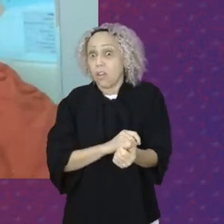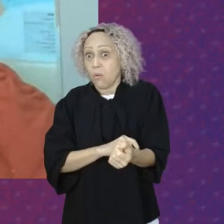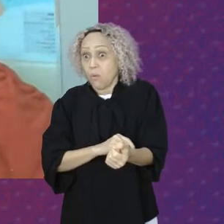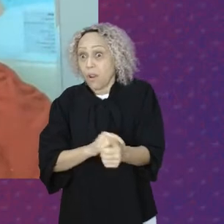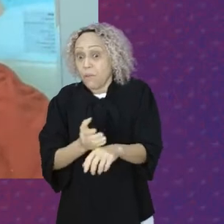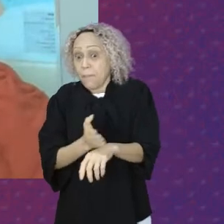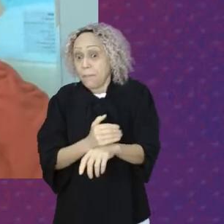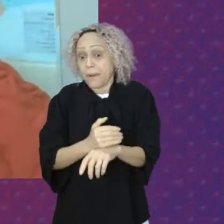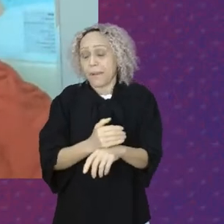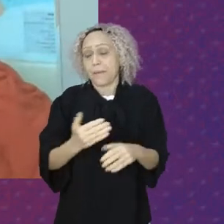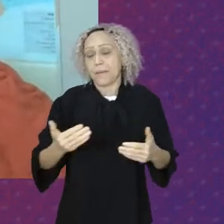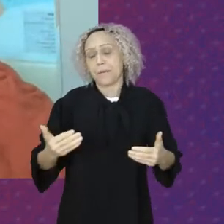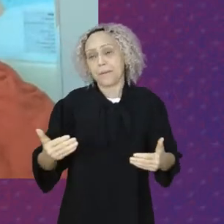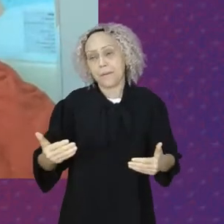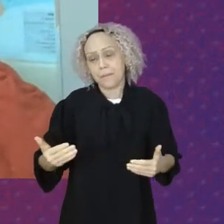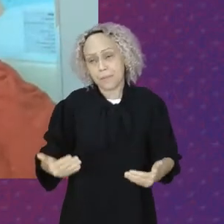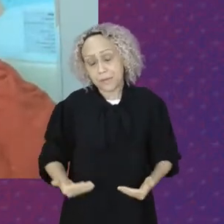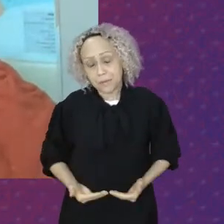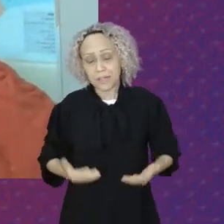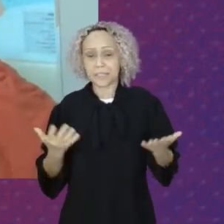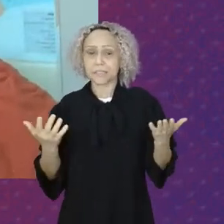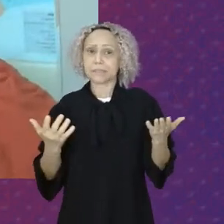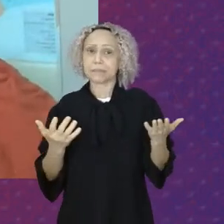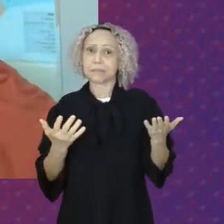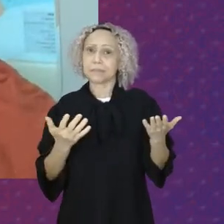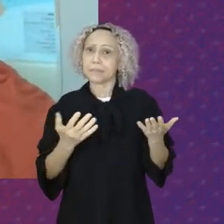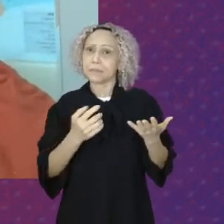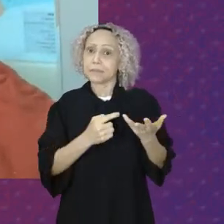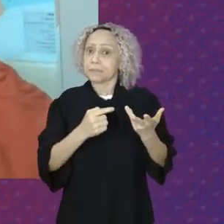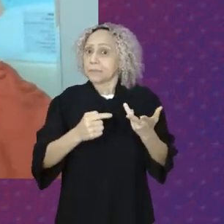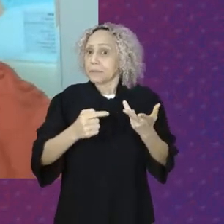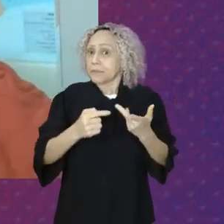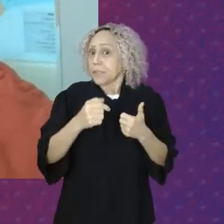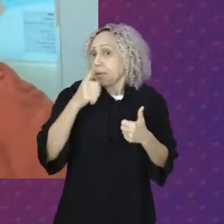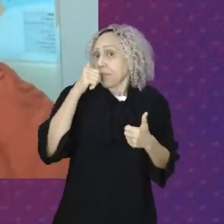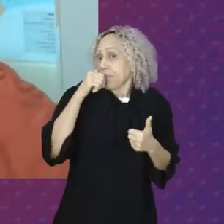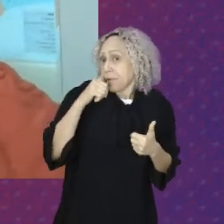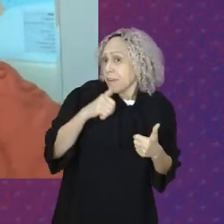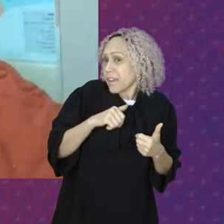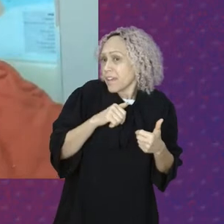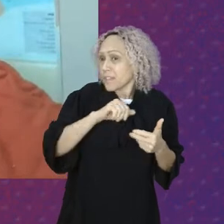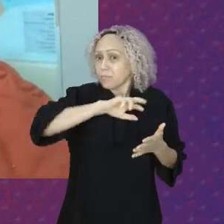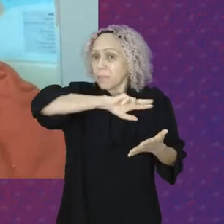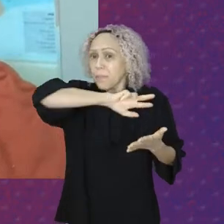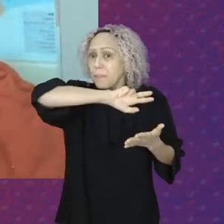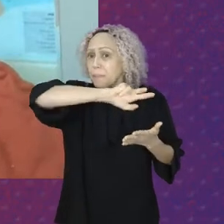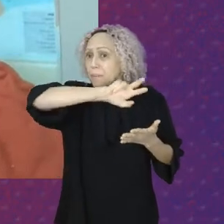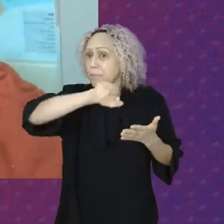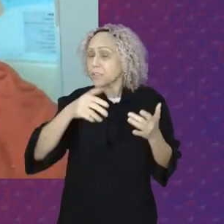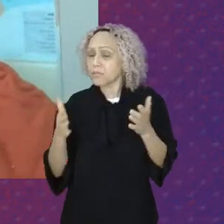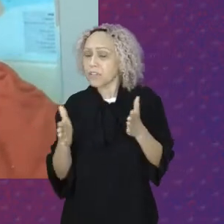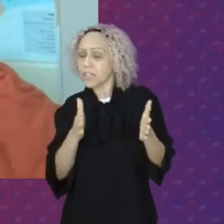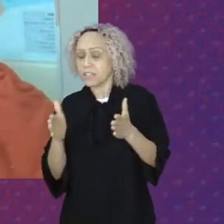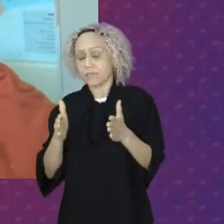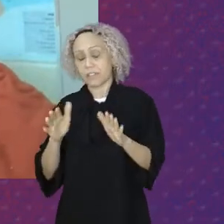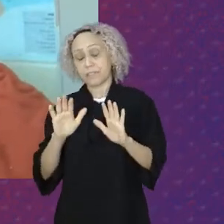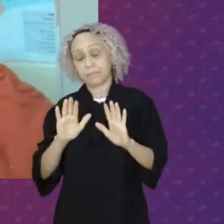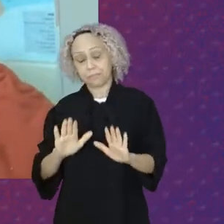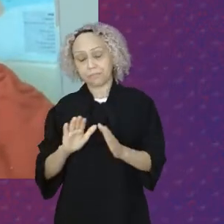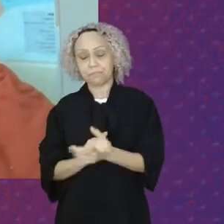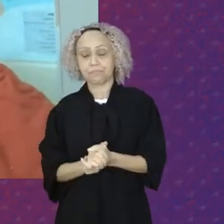eles foram feitos, assim como a política, para não ser um lugar nosso. Ou seja, ao longo dos anos,